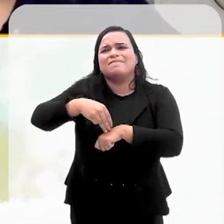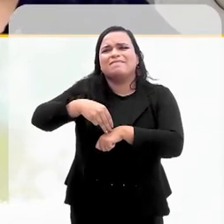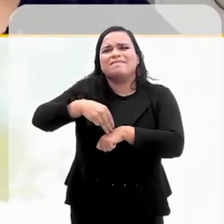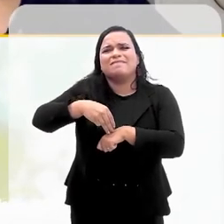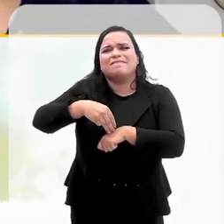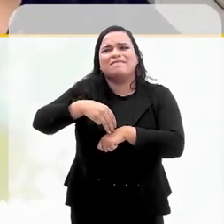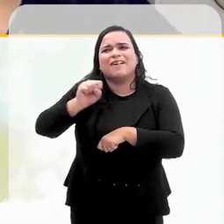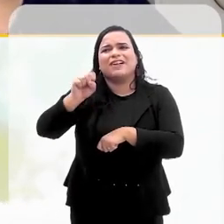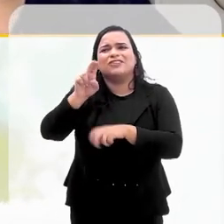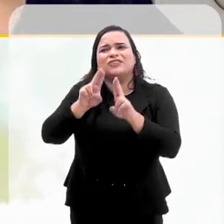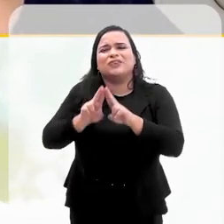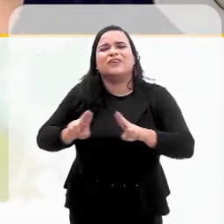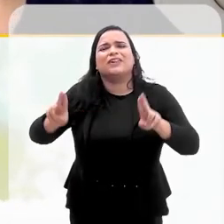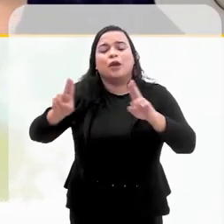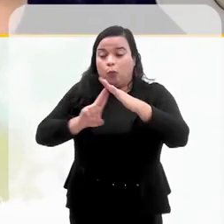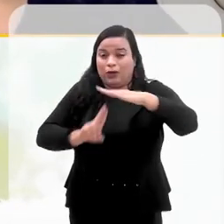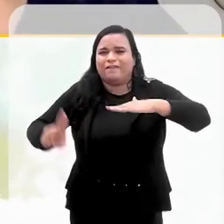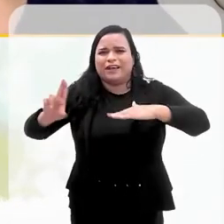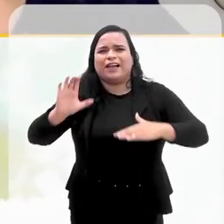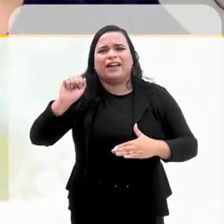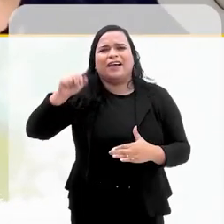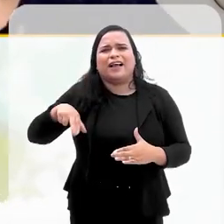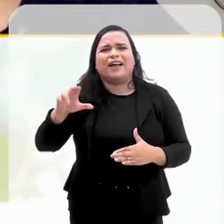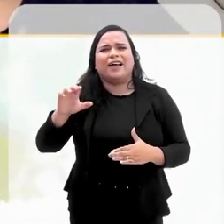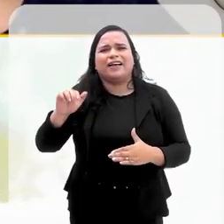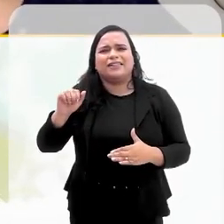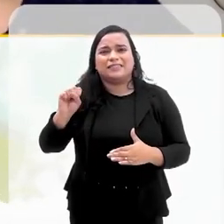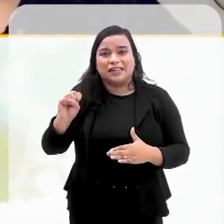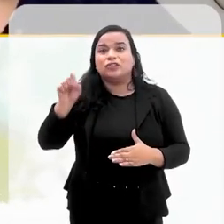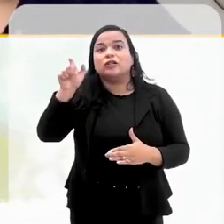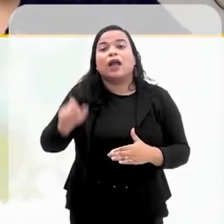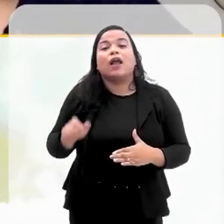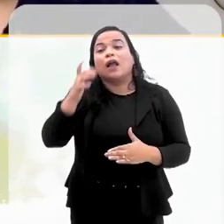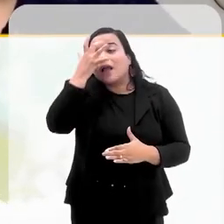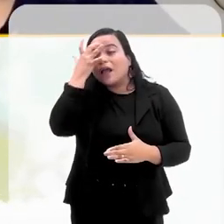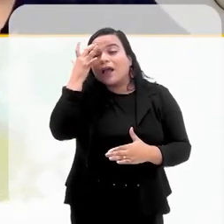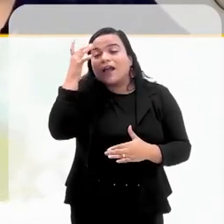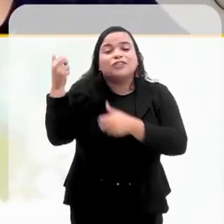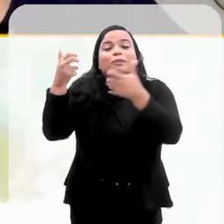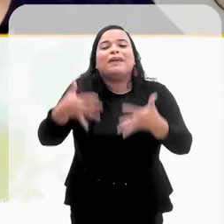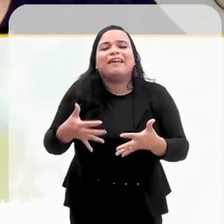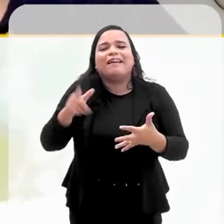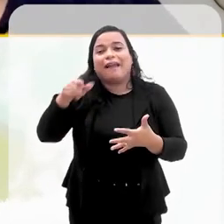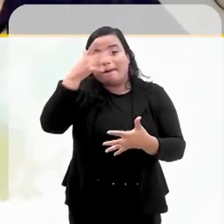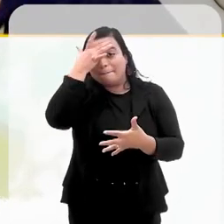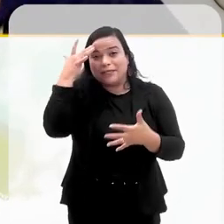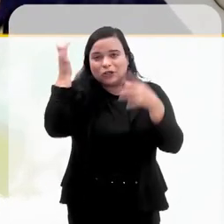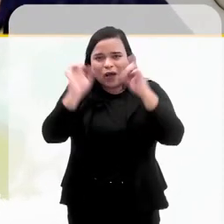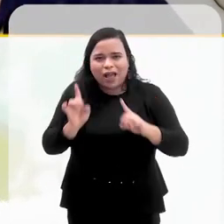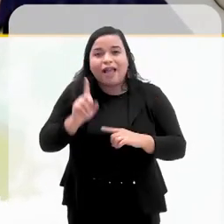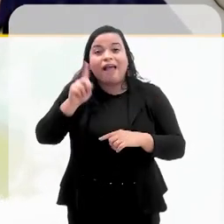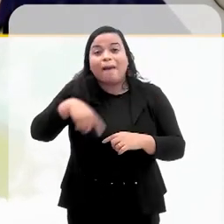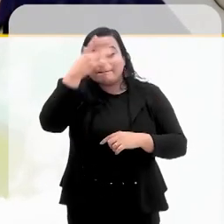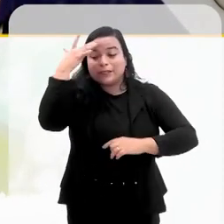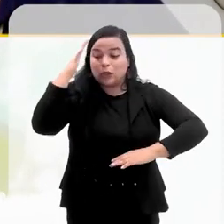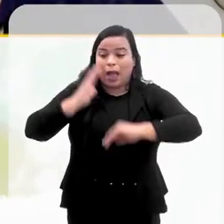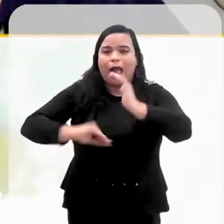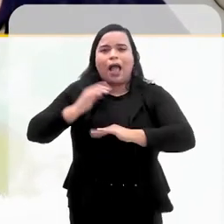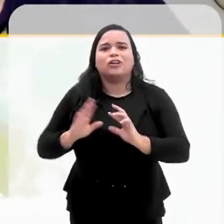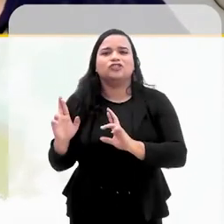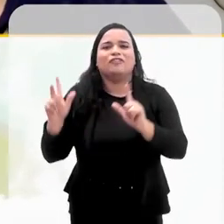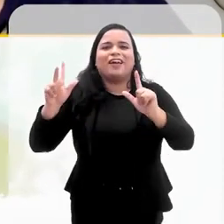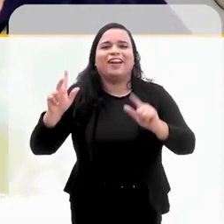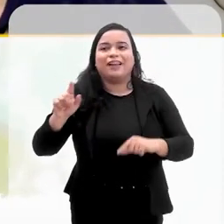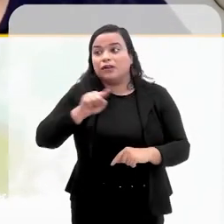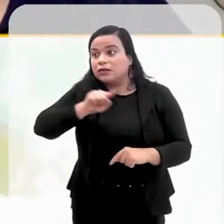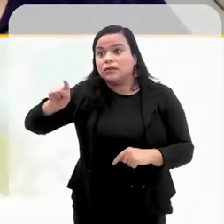olhá-los como seres humanos, primeiro, como pessoas, e acreditar que todos podem aprender,